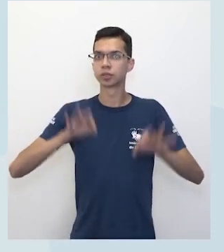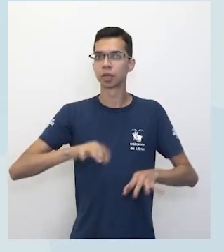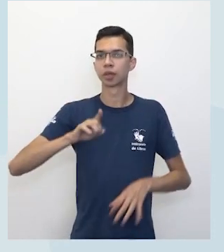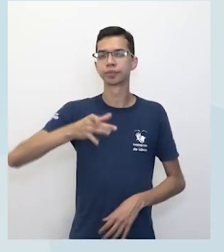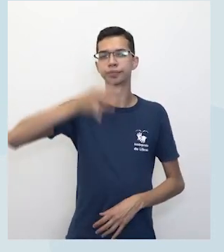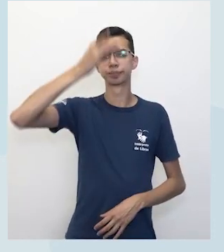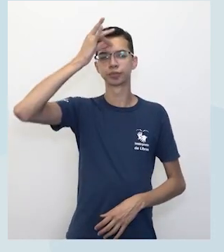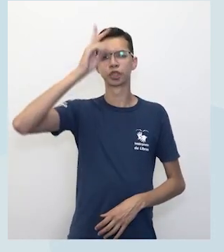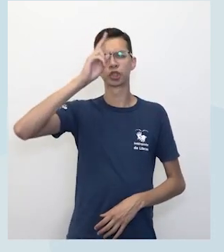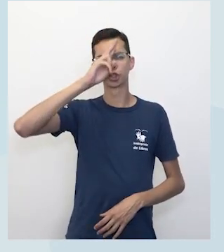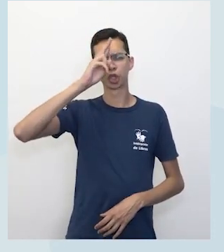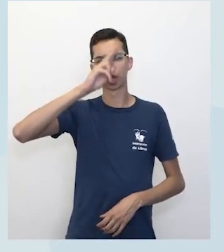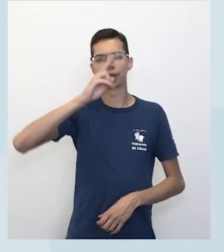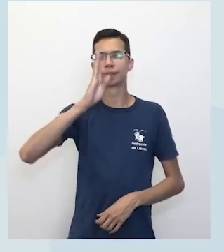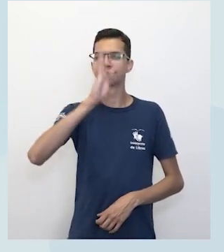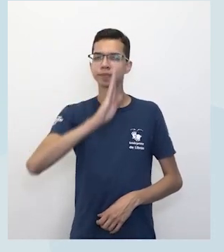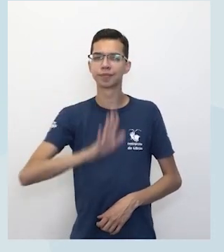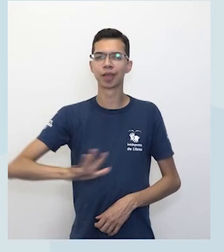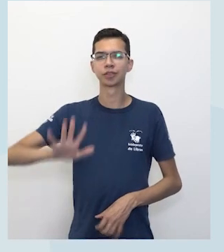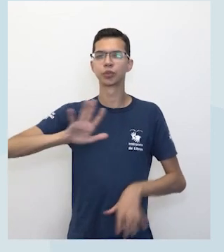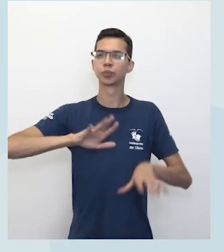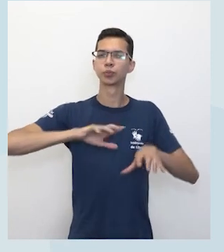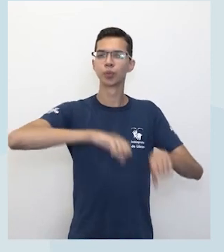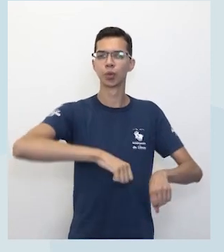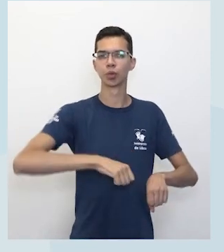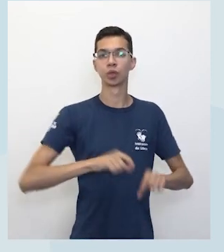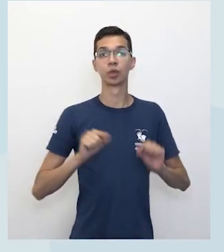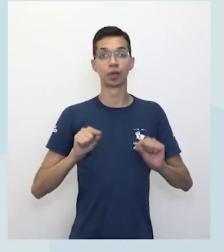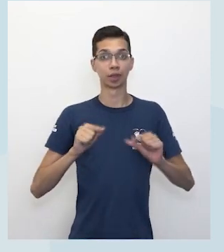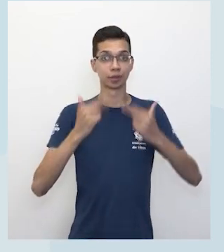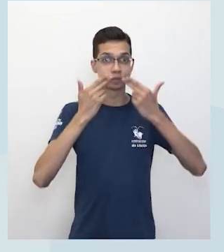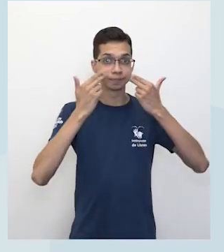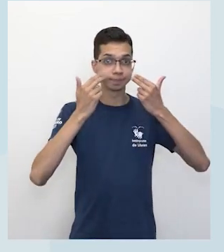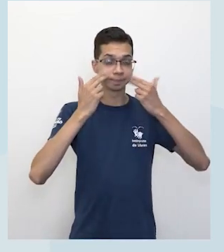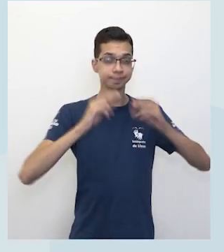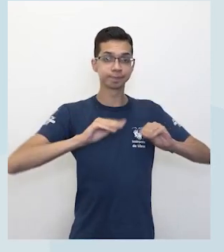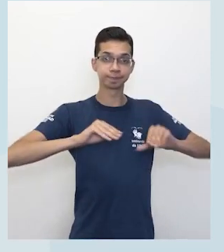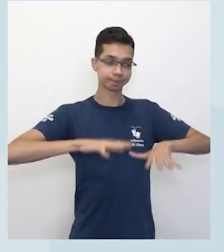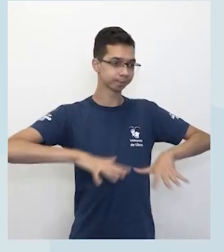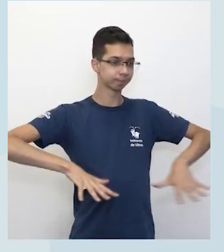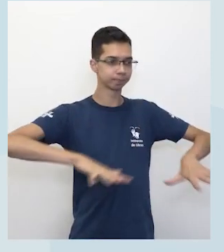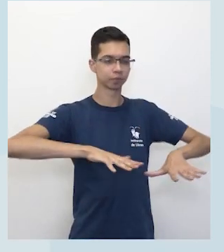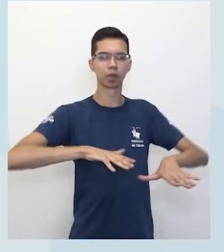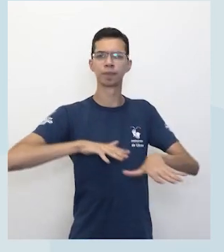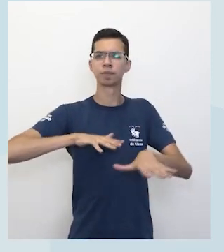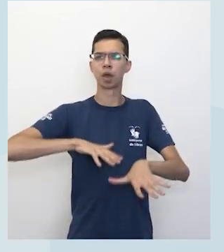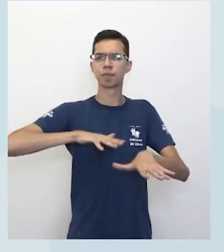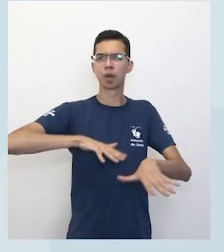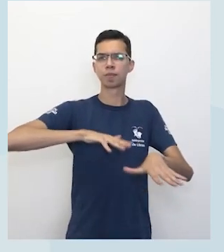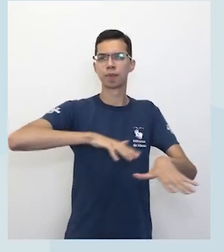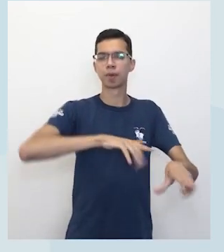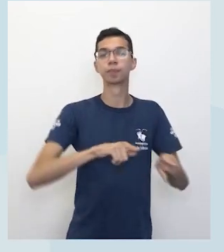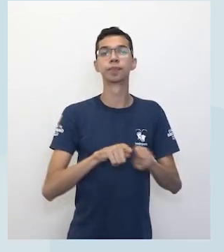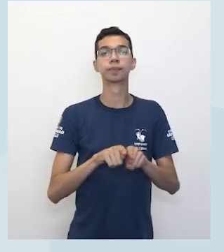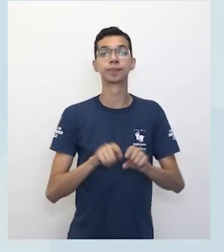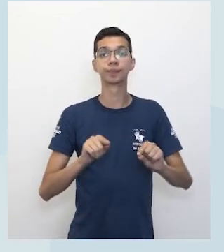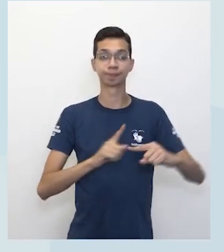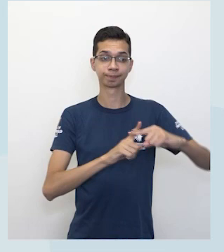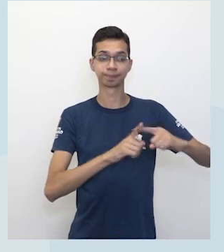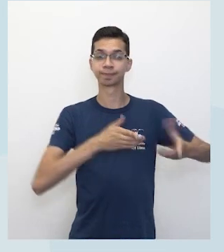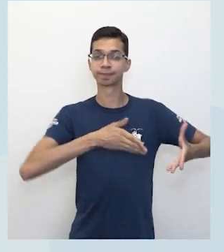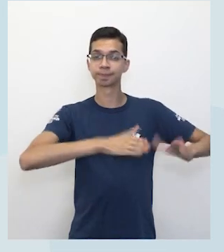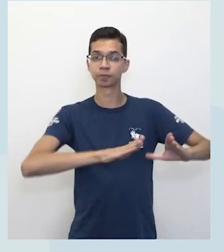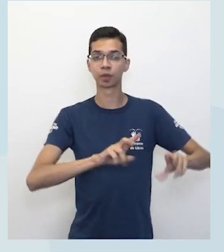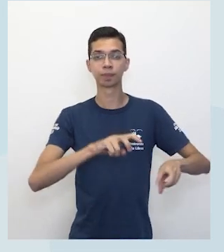de colonização do Brasil é uma marcha sobre os territórios indígenas e a edificação sobre cemitérios indígenas. E é uma